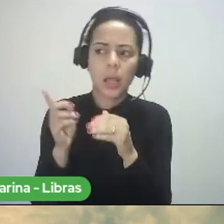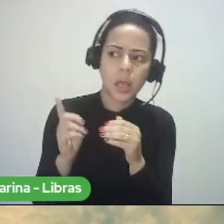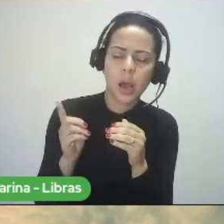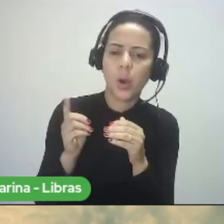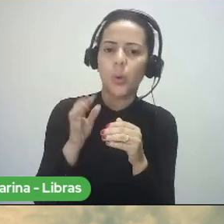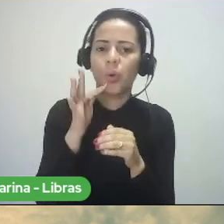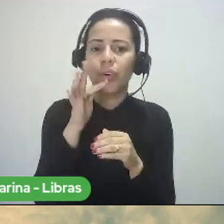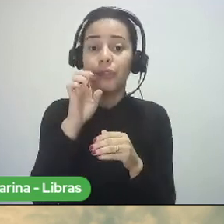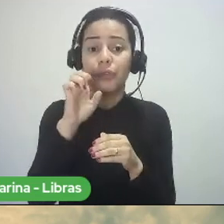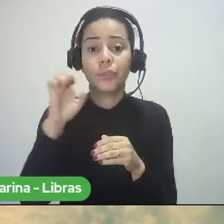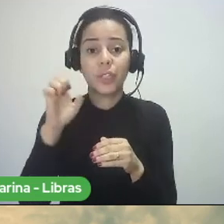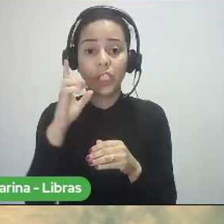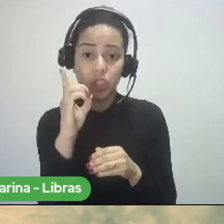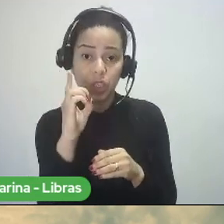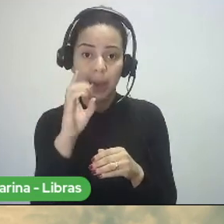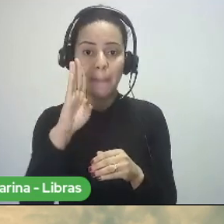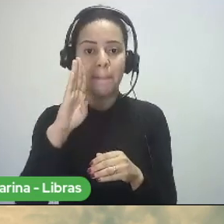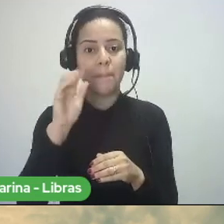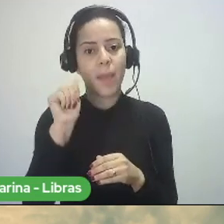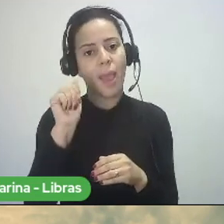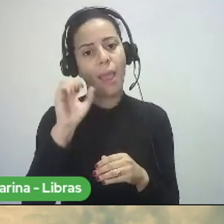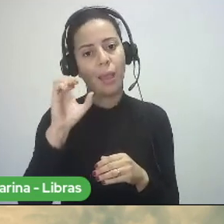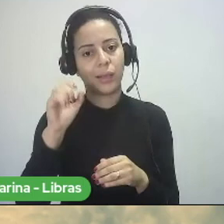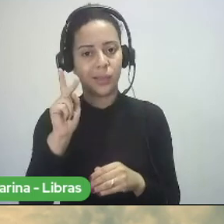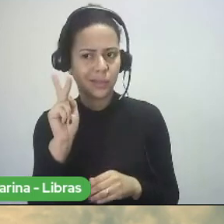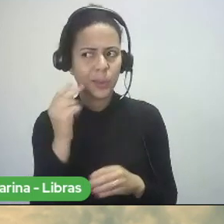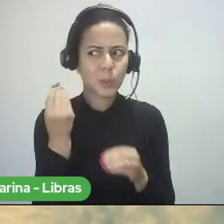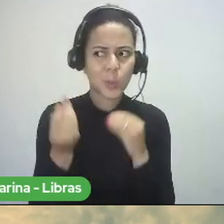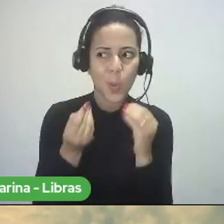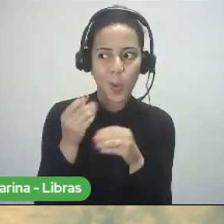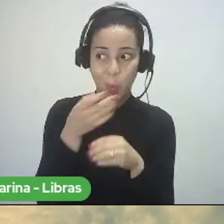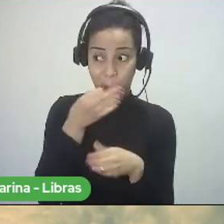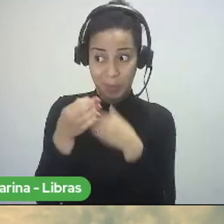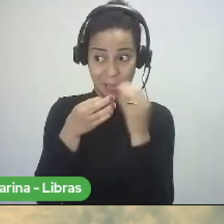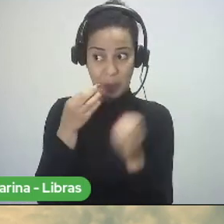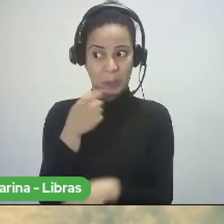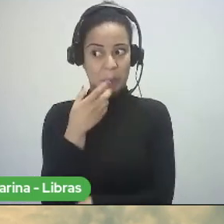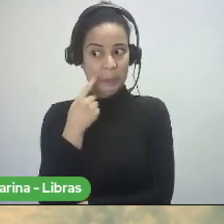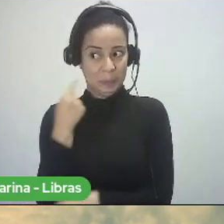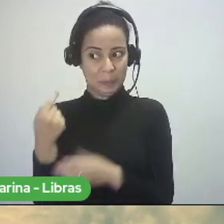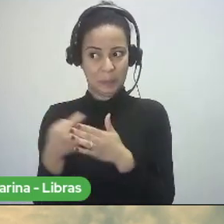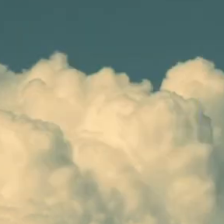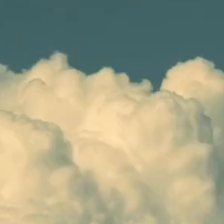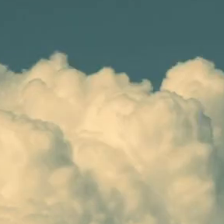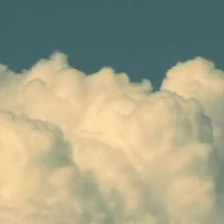Uma boa pergunta, hein, Sixel? É uma muito boa pergunta.